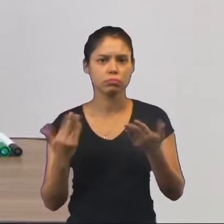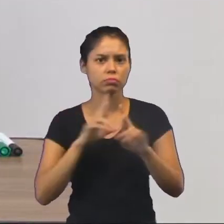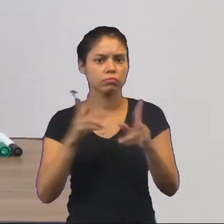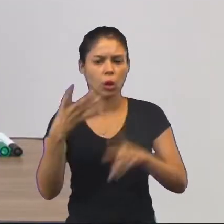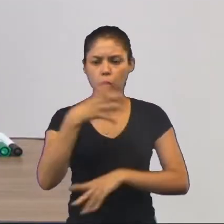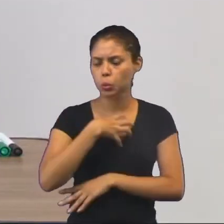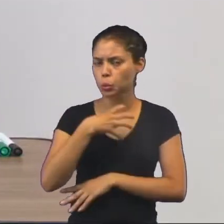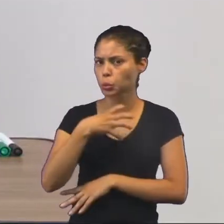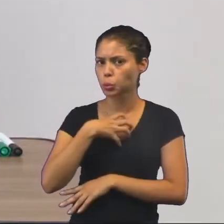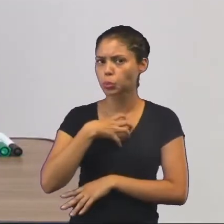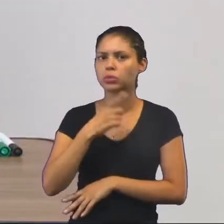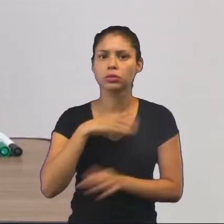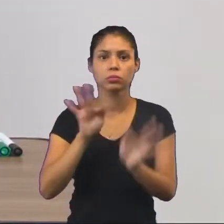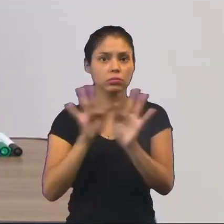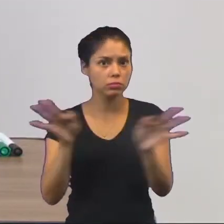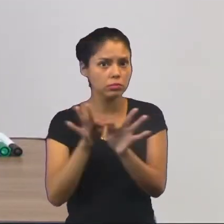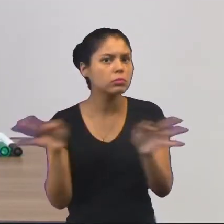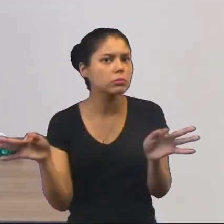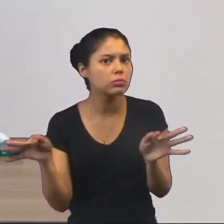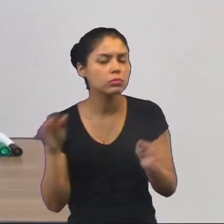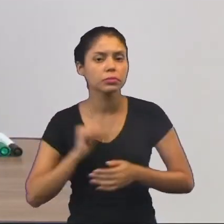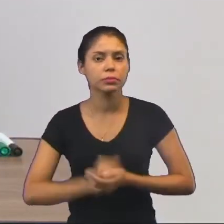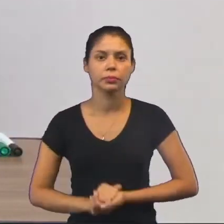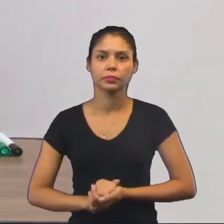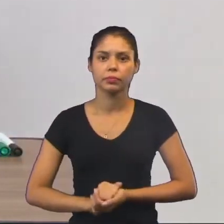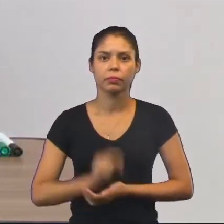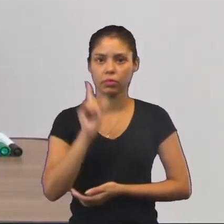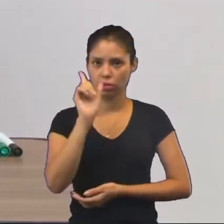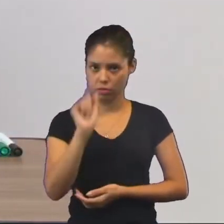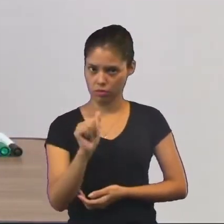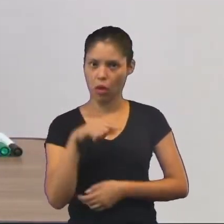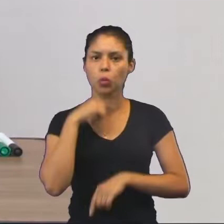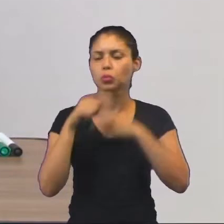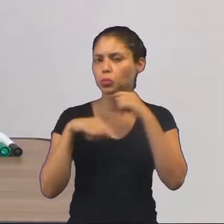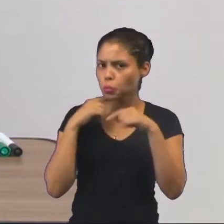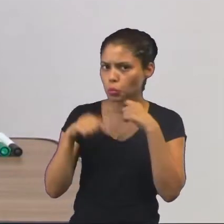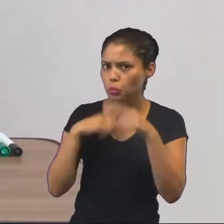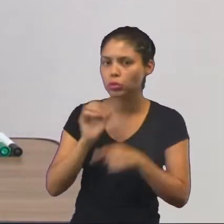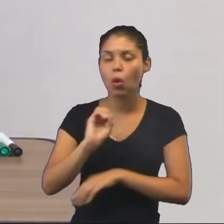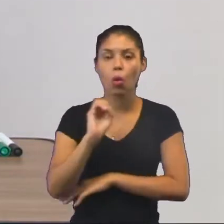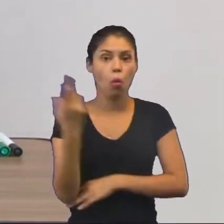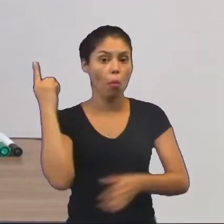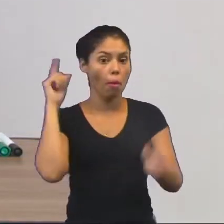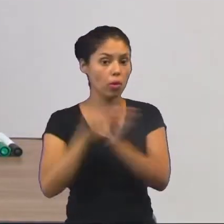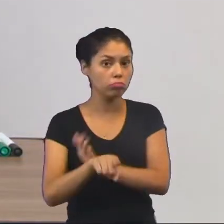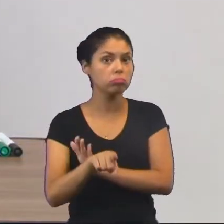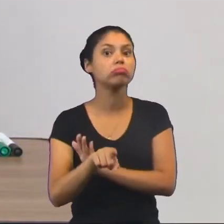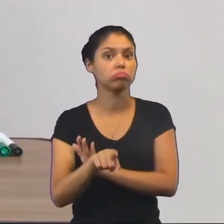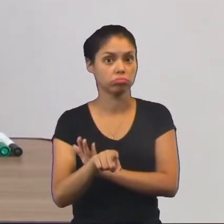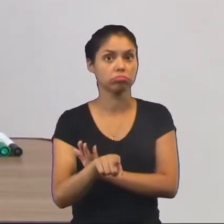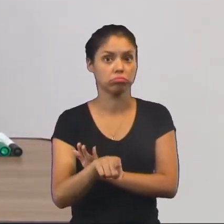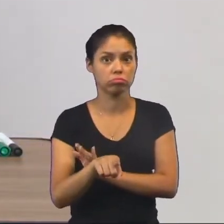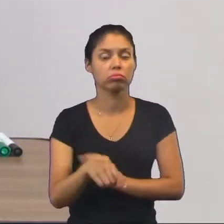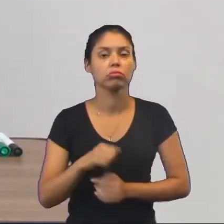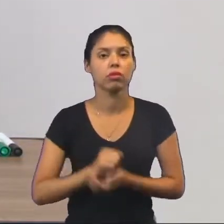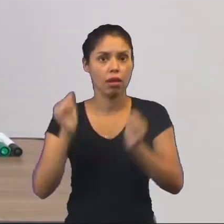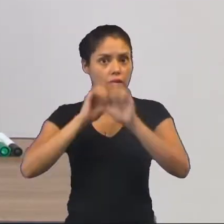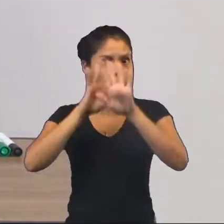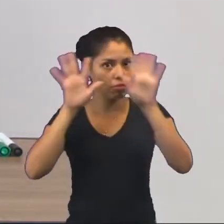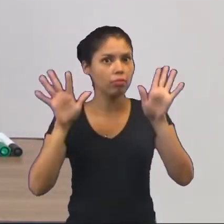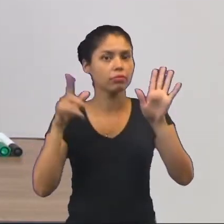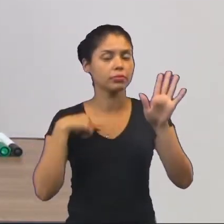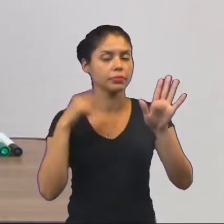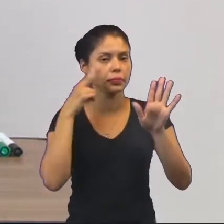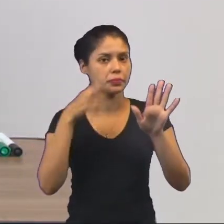qual é o sentido que temos nessa frase? Será uma dúvida ou será uma pergunta que nós vemos